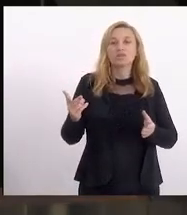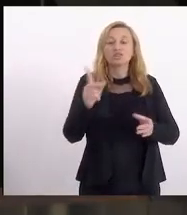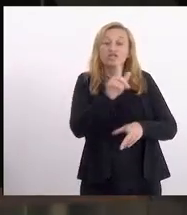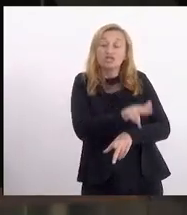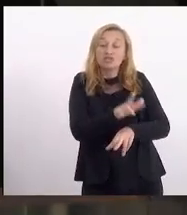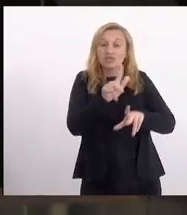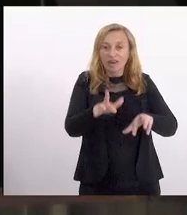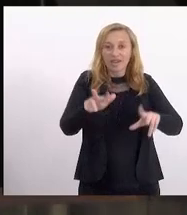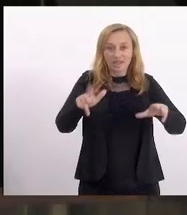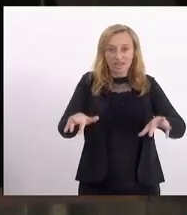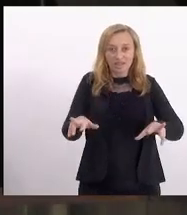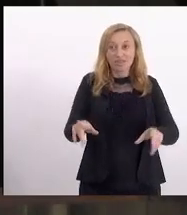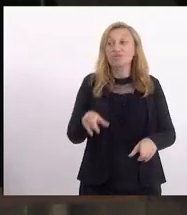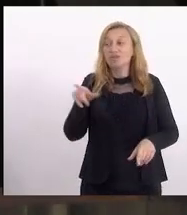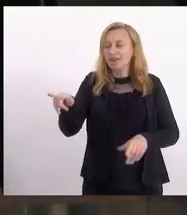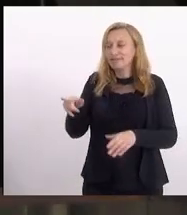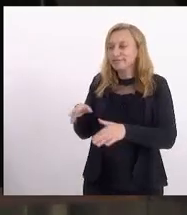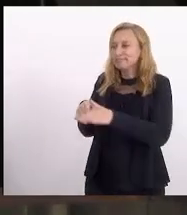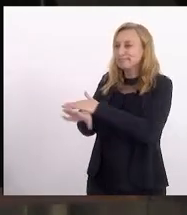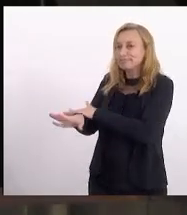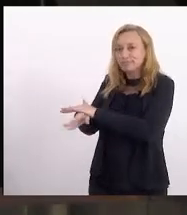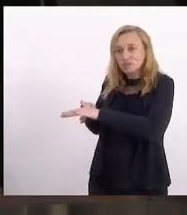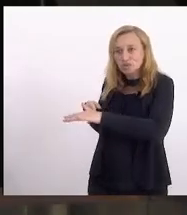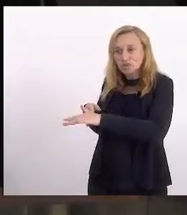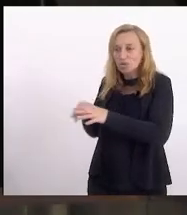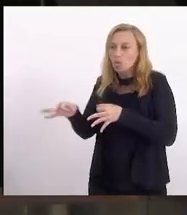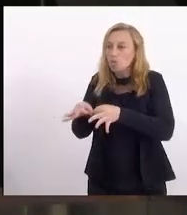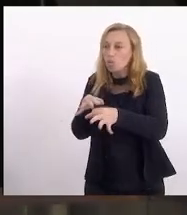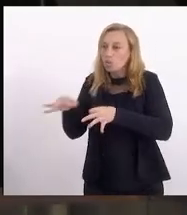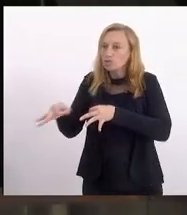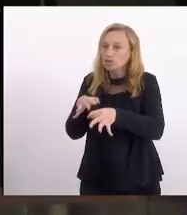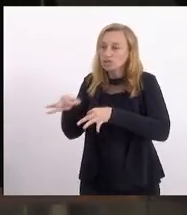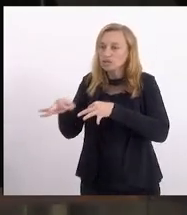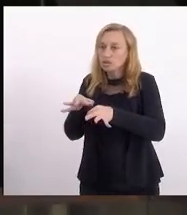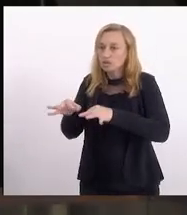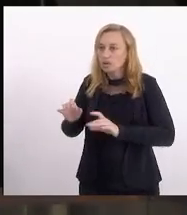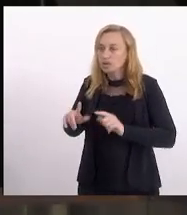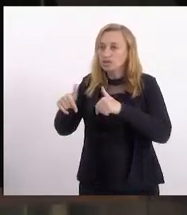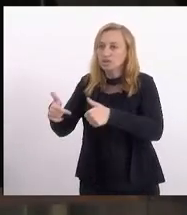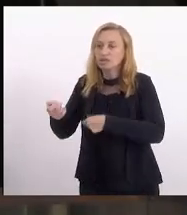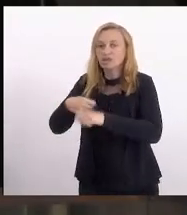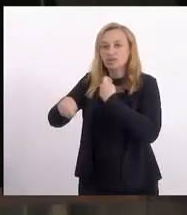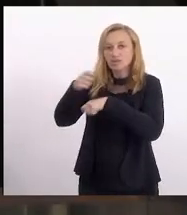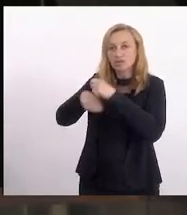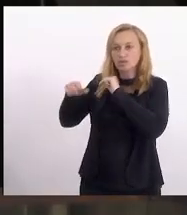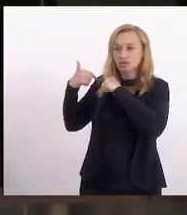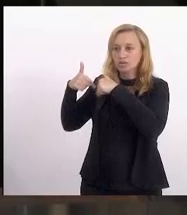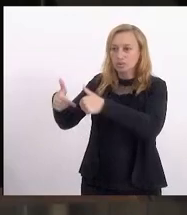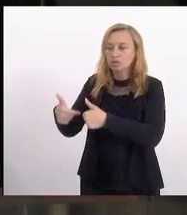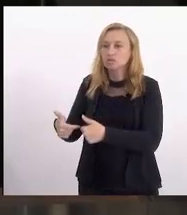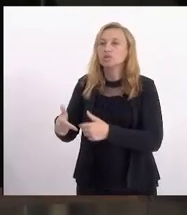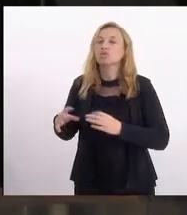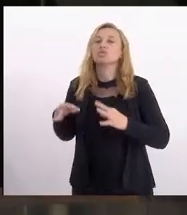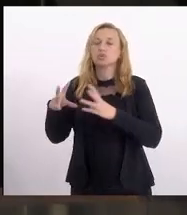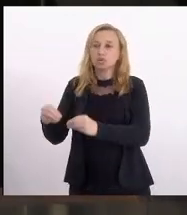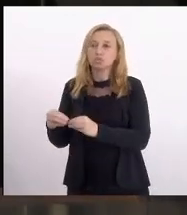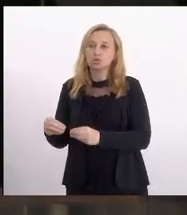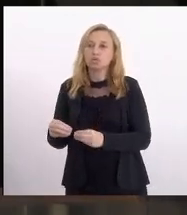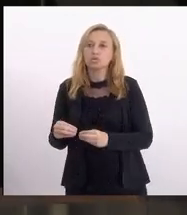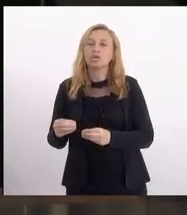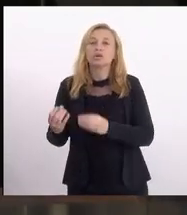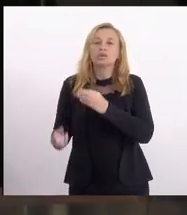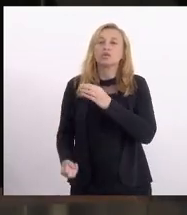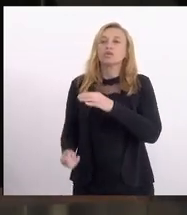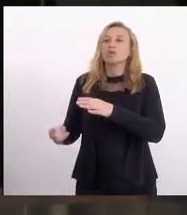distintos daqueles que costumam organizar o funcionamento da economia convencional, sobretudo sob o modo de